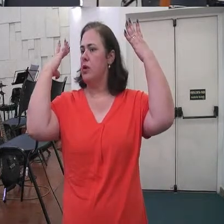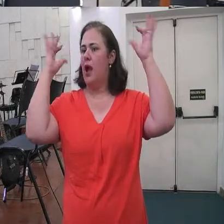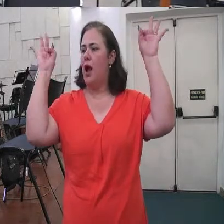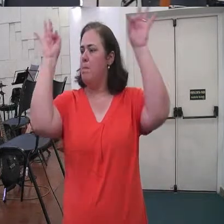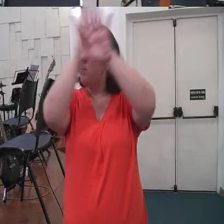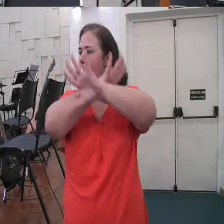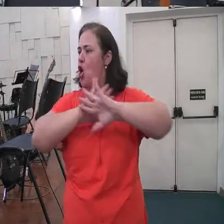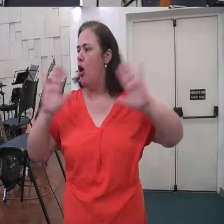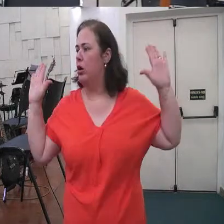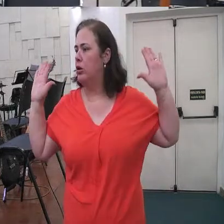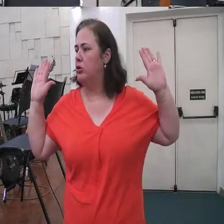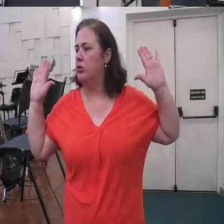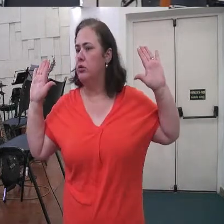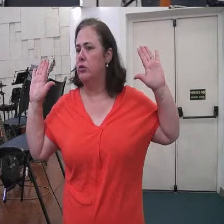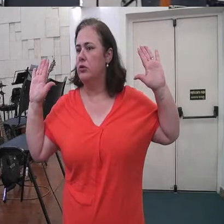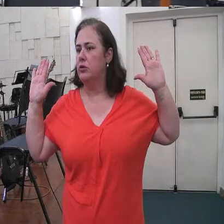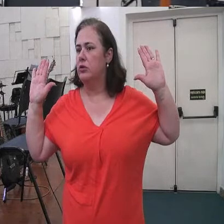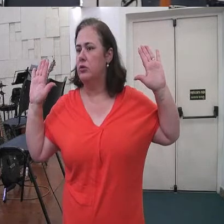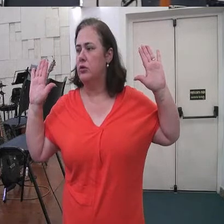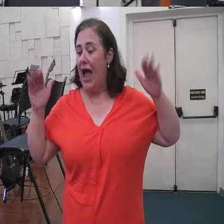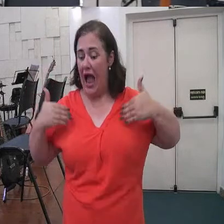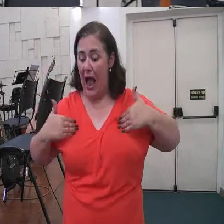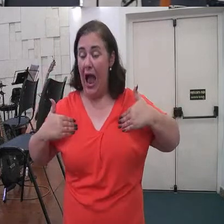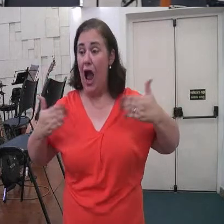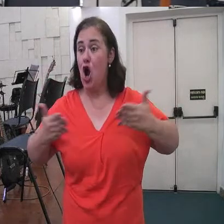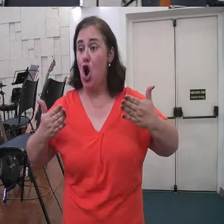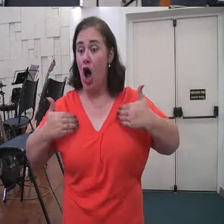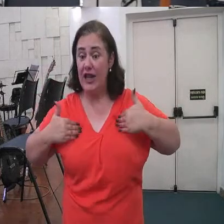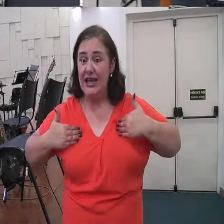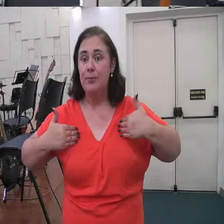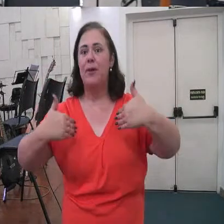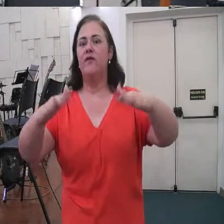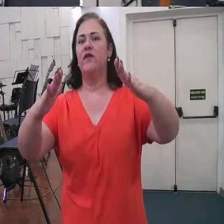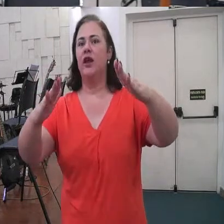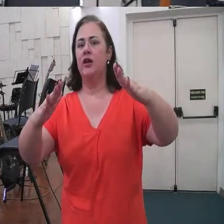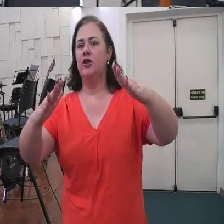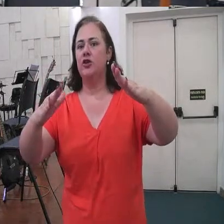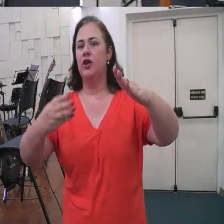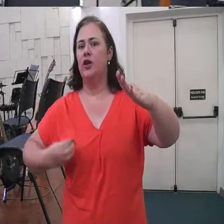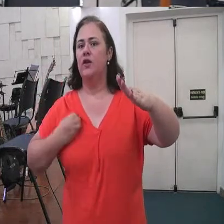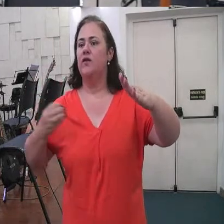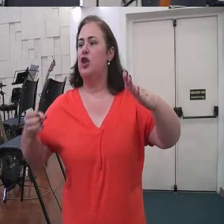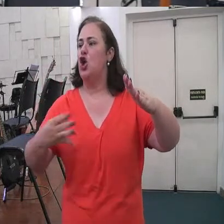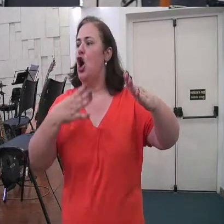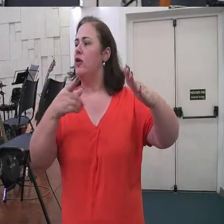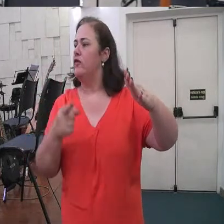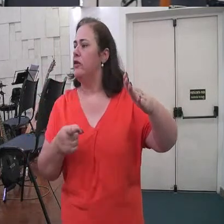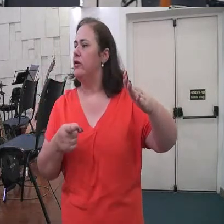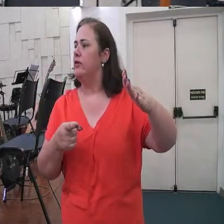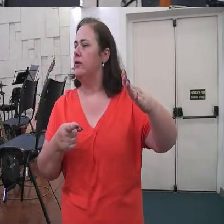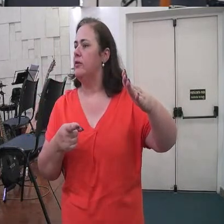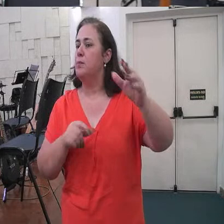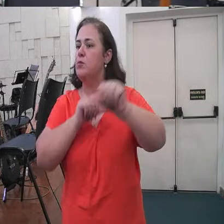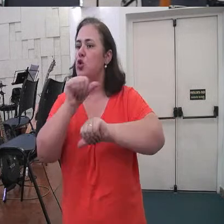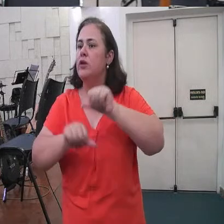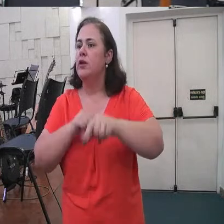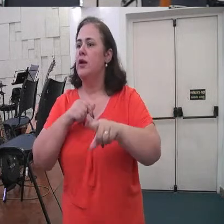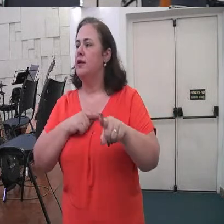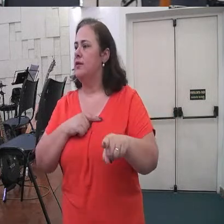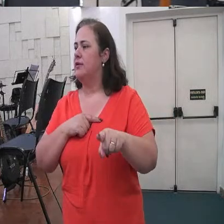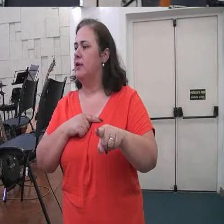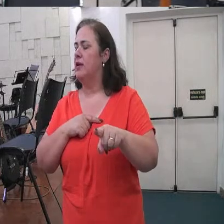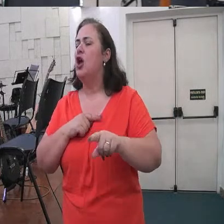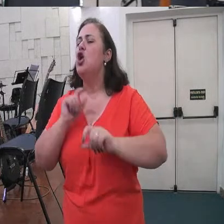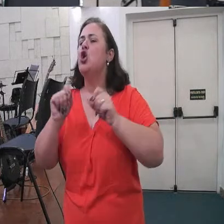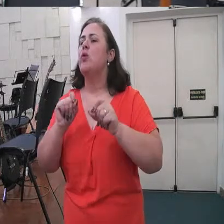de coisas velhas? As velhas práticas, a velha vida, a velha maneira de pensar, os velhos posicionamentos, a